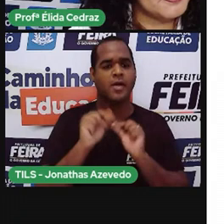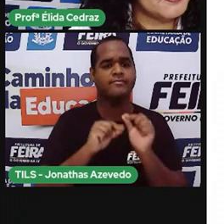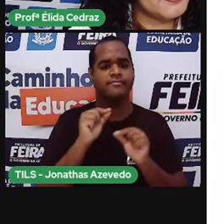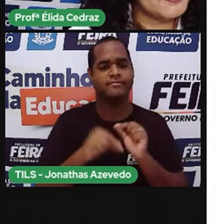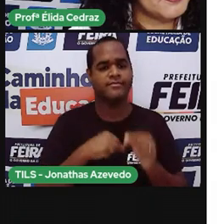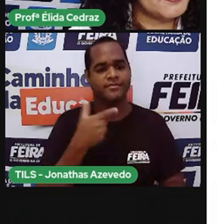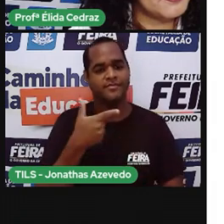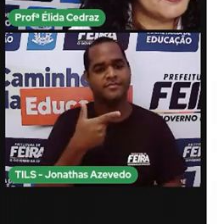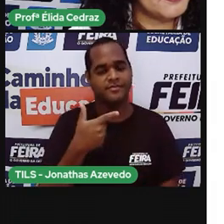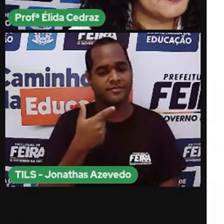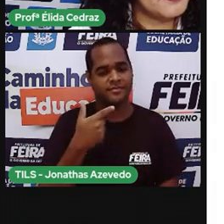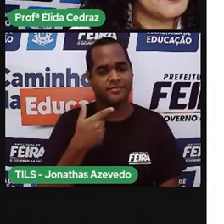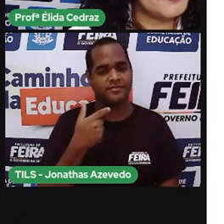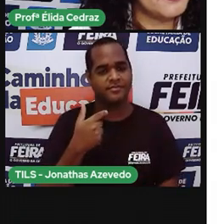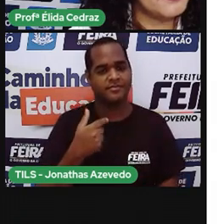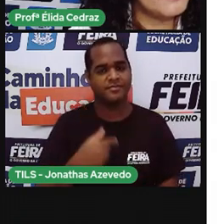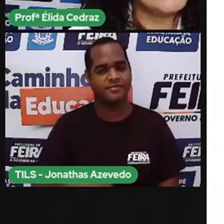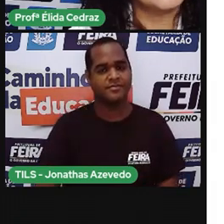esse?